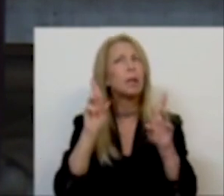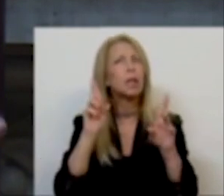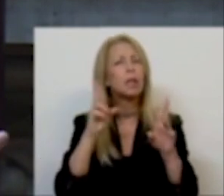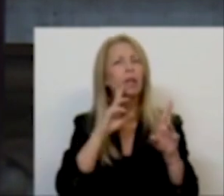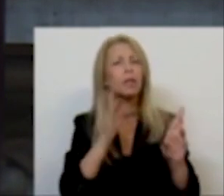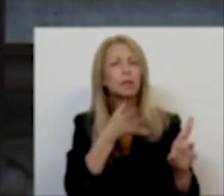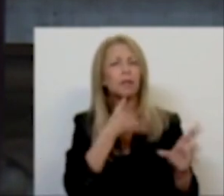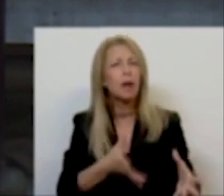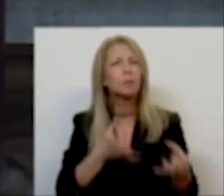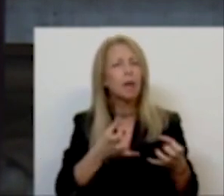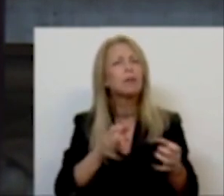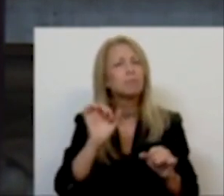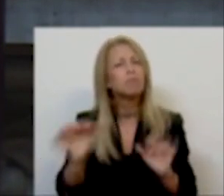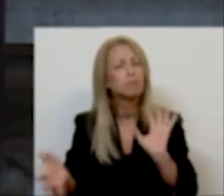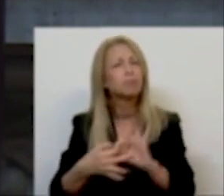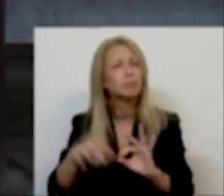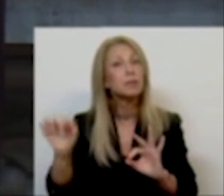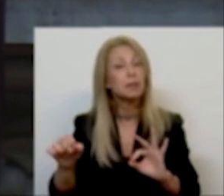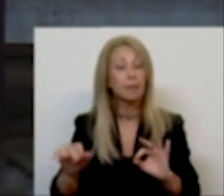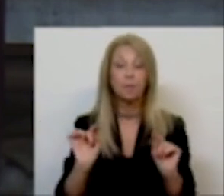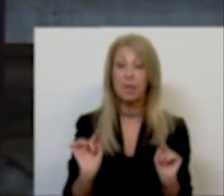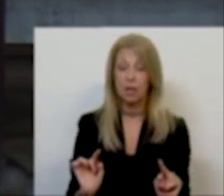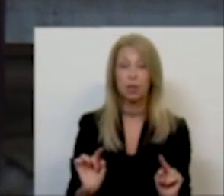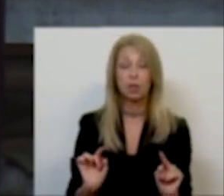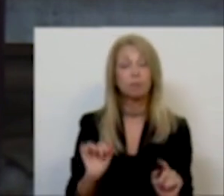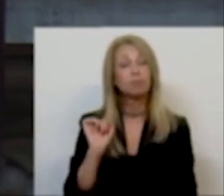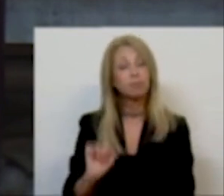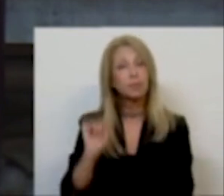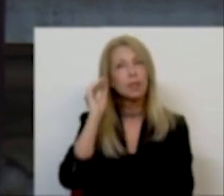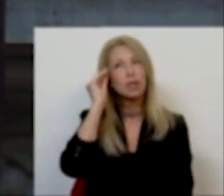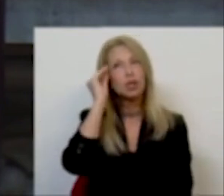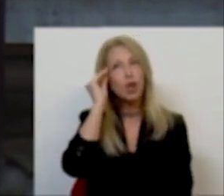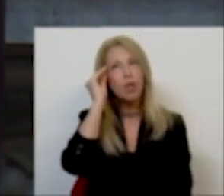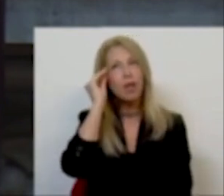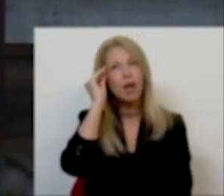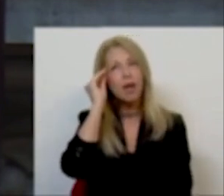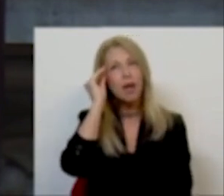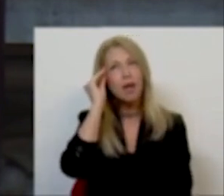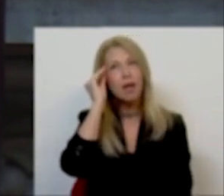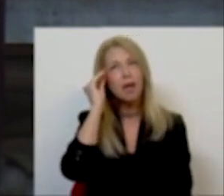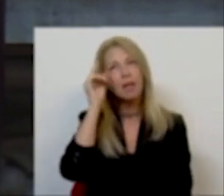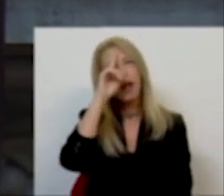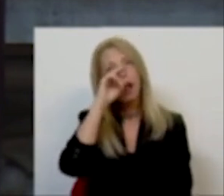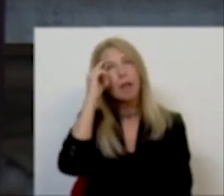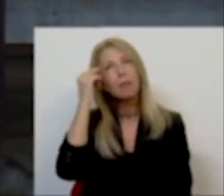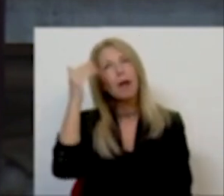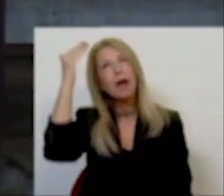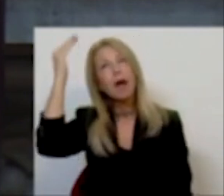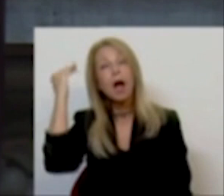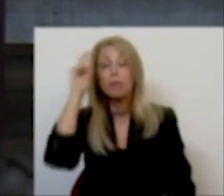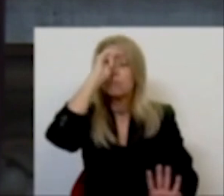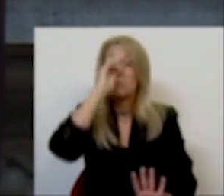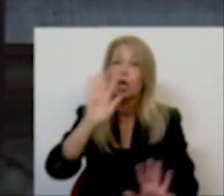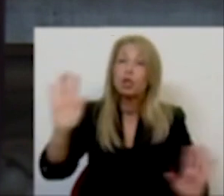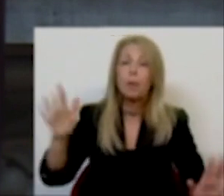E a esses, cuja saudade e nostalgia se respeita, há que dizer que o tempo não